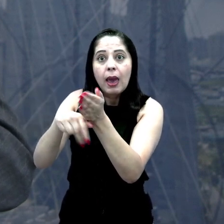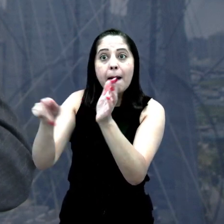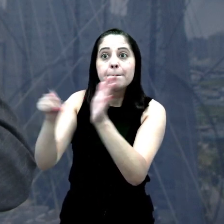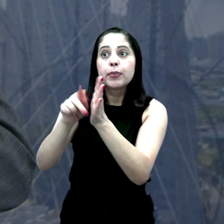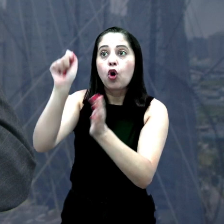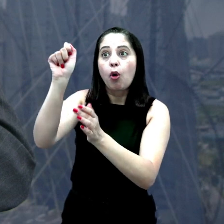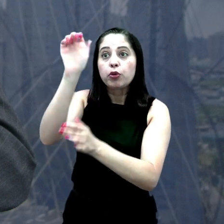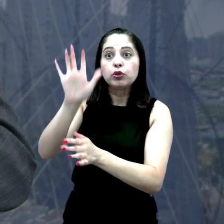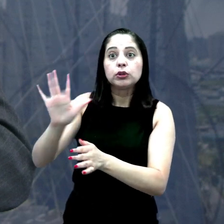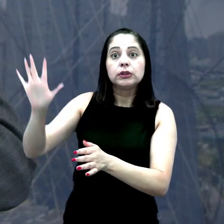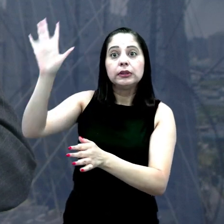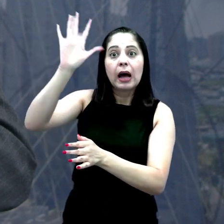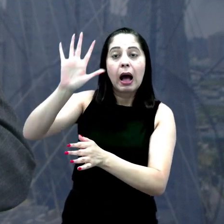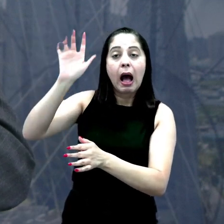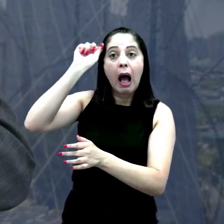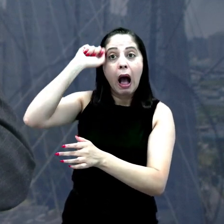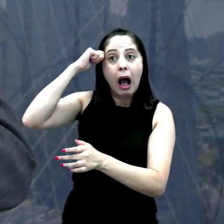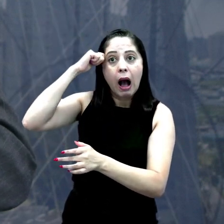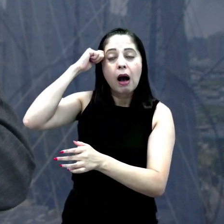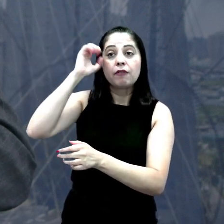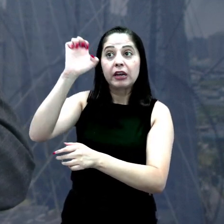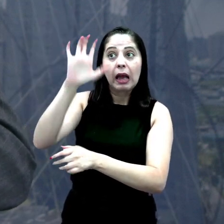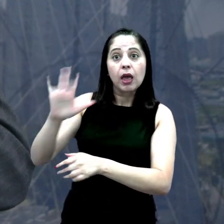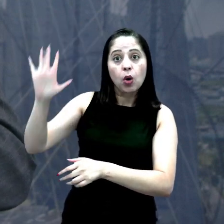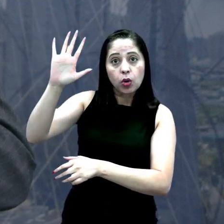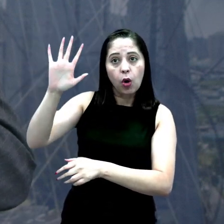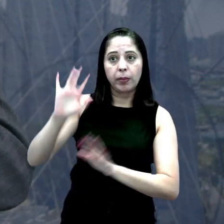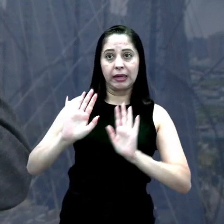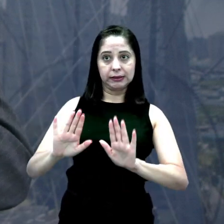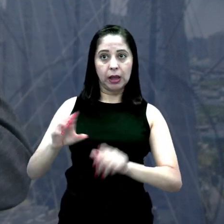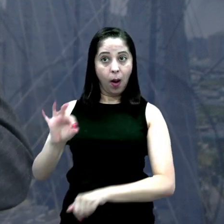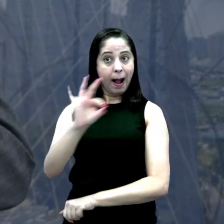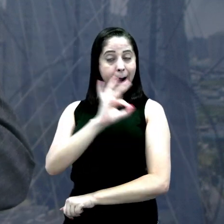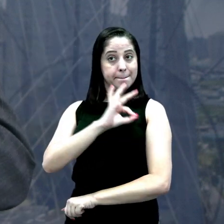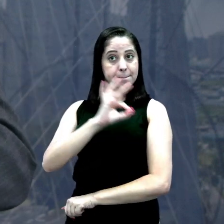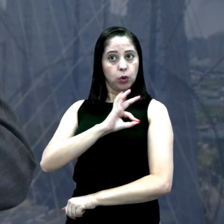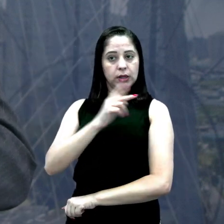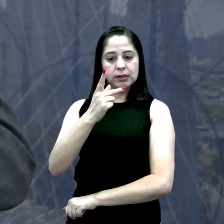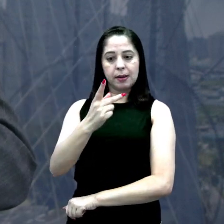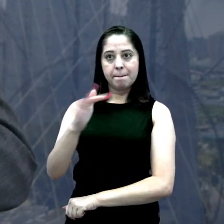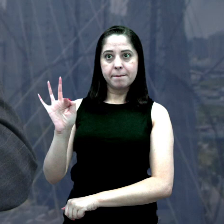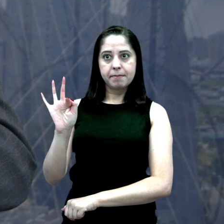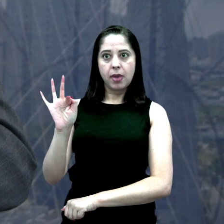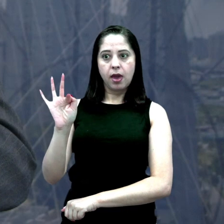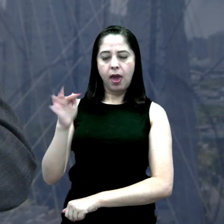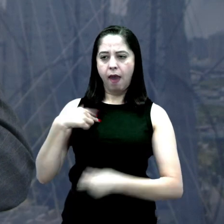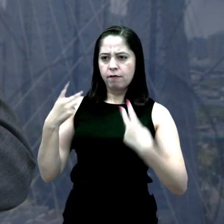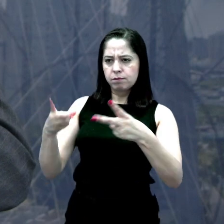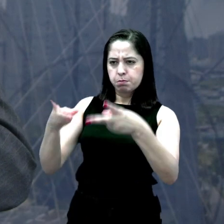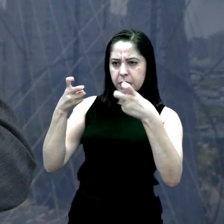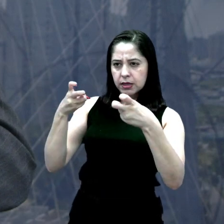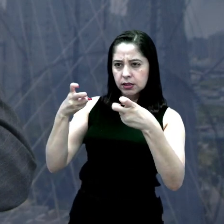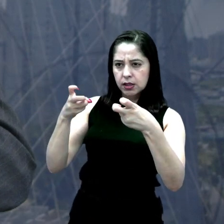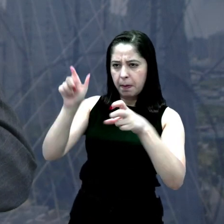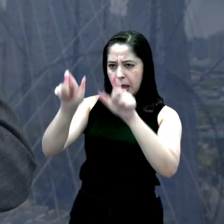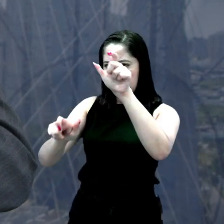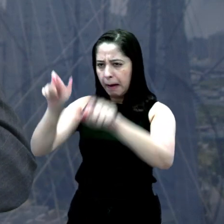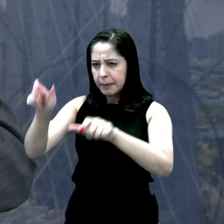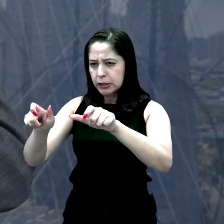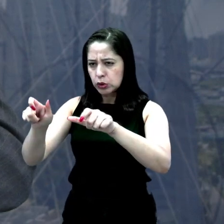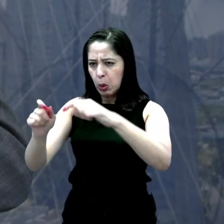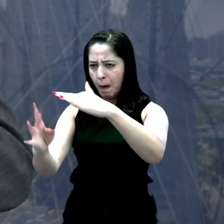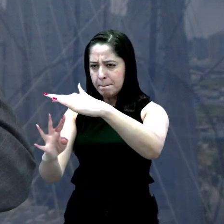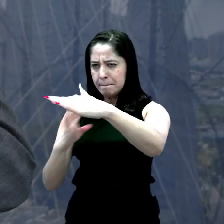não. E aí sim vai ter uns requisitos da lei, mas o próprio protocolo de refugiado já vai dar acesso a